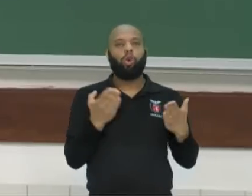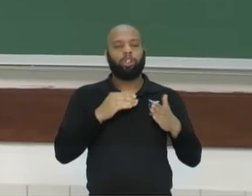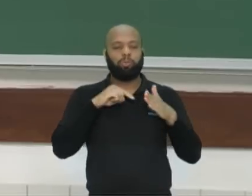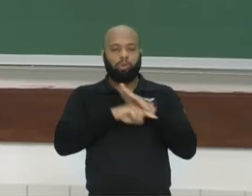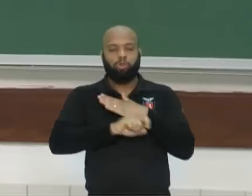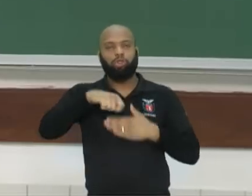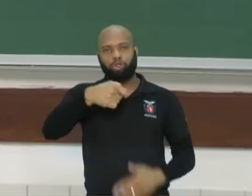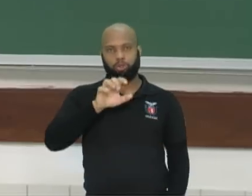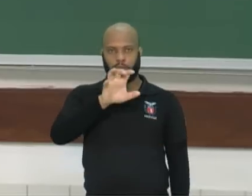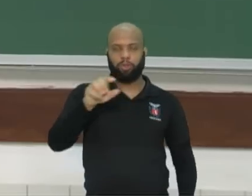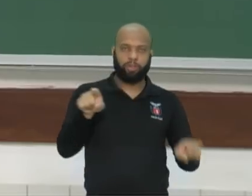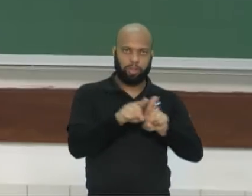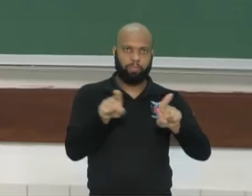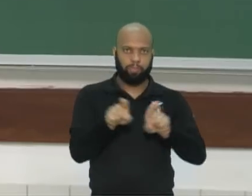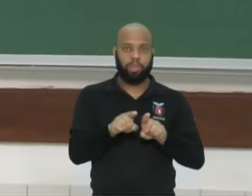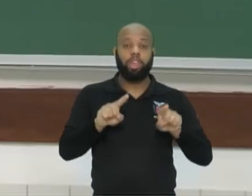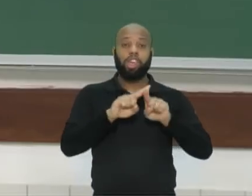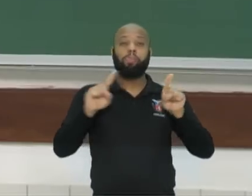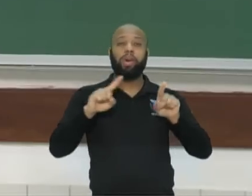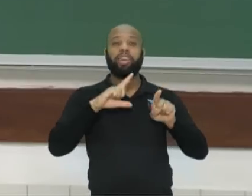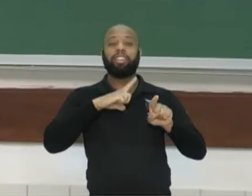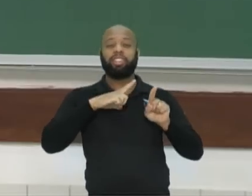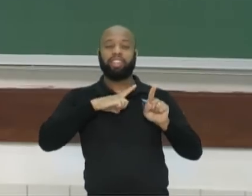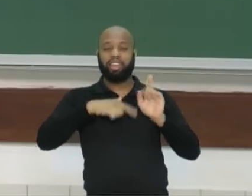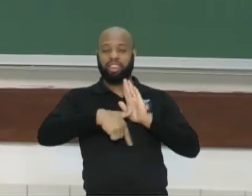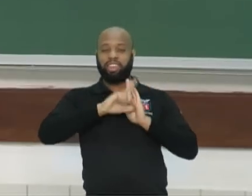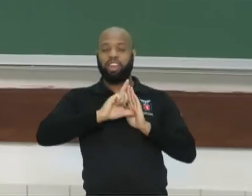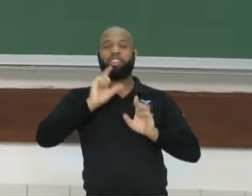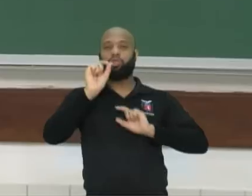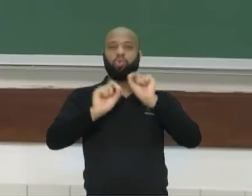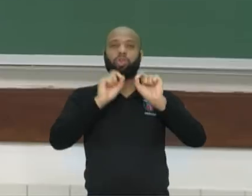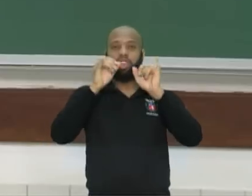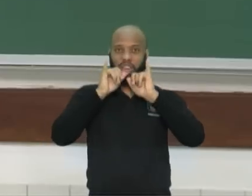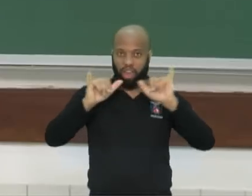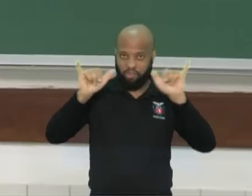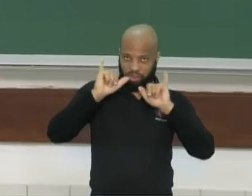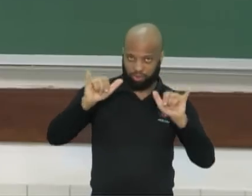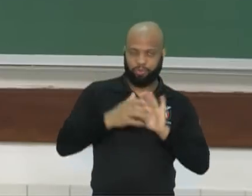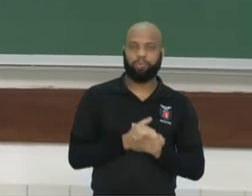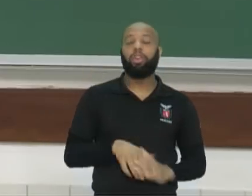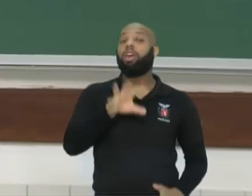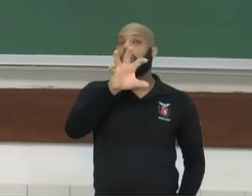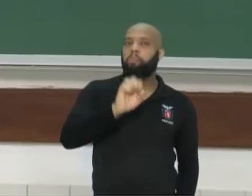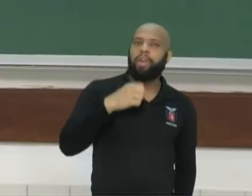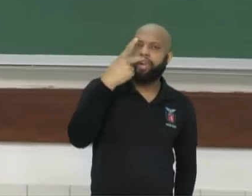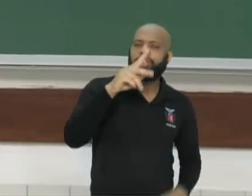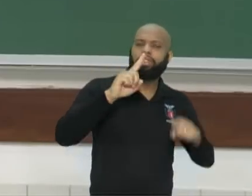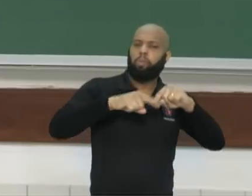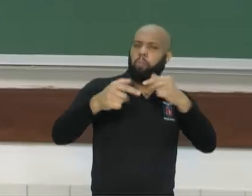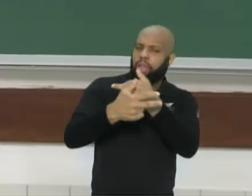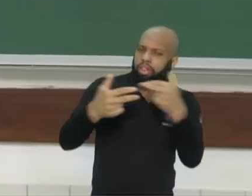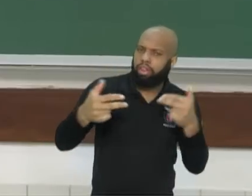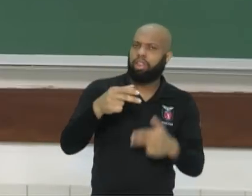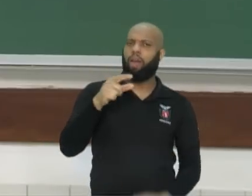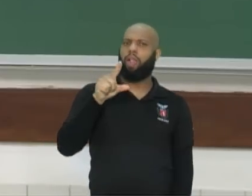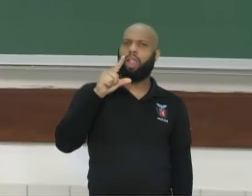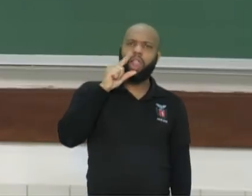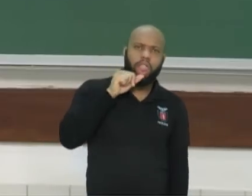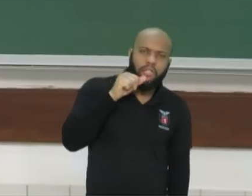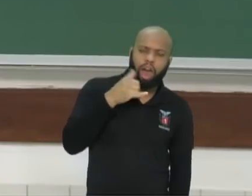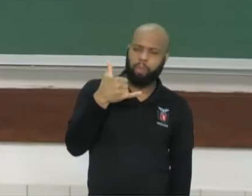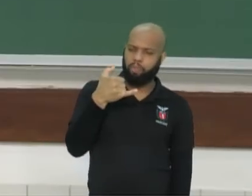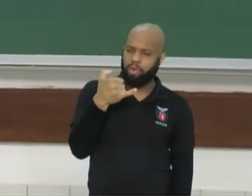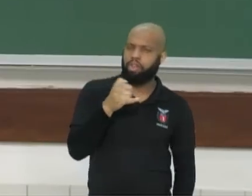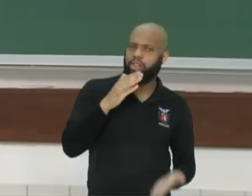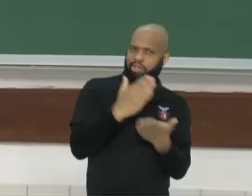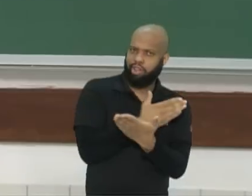a respeito disso. Primeiro, vamos lá aos lembretes, né? Tenham aí em mãos ou material escolar, lápis, caderno, caneta, como